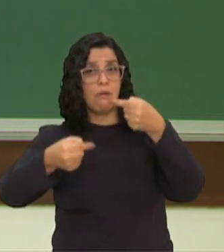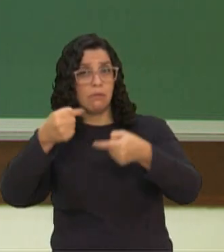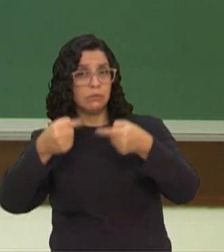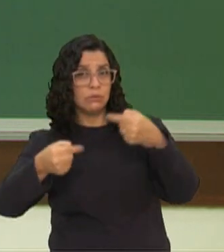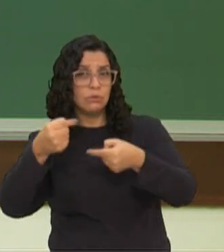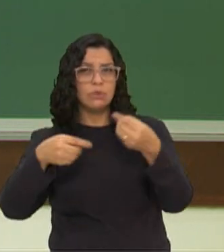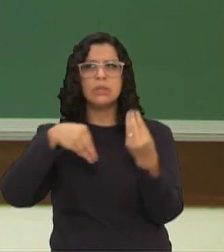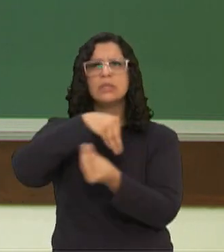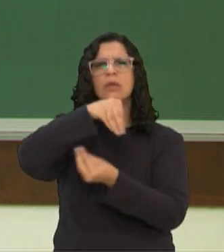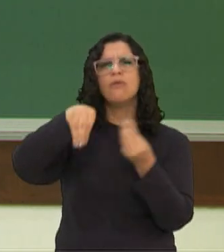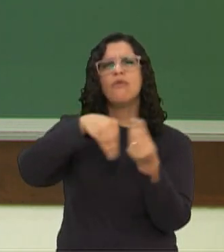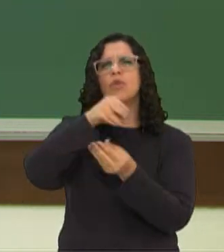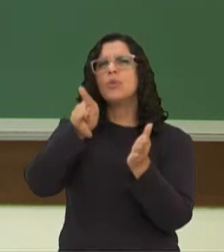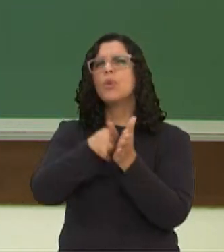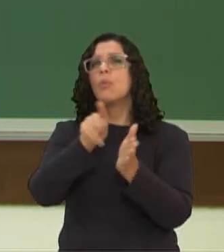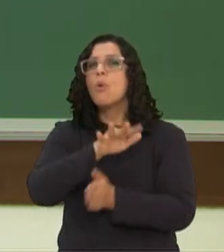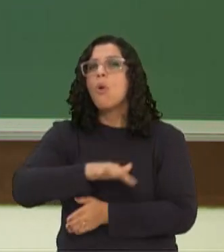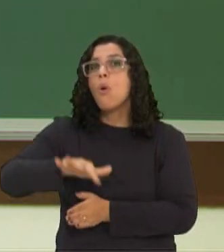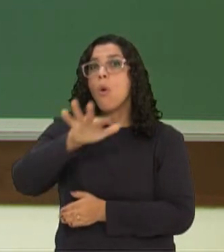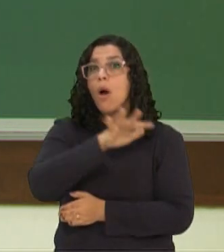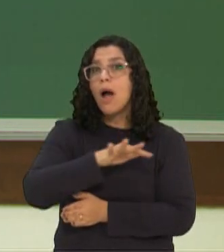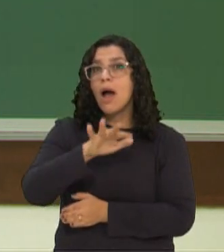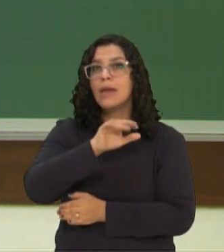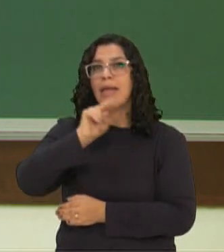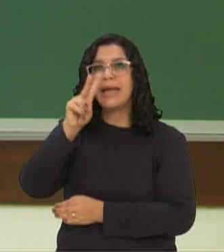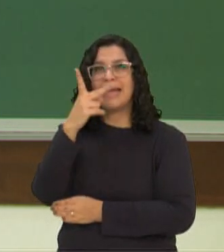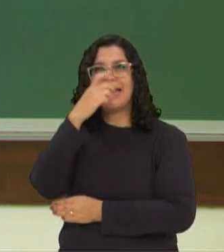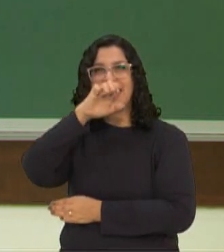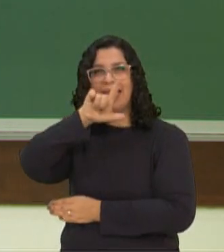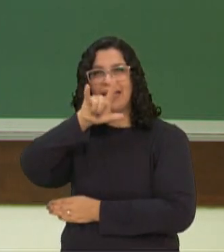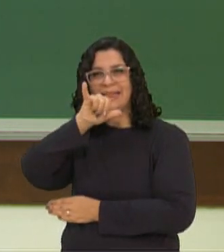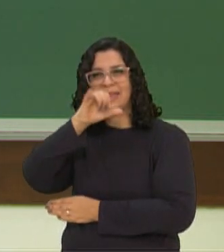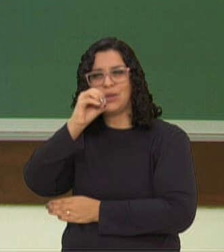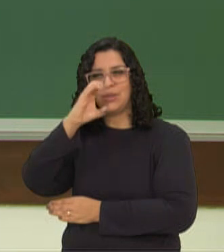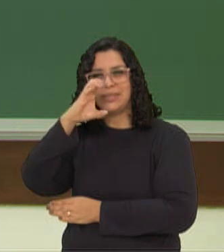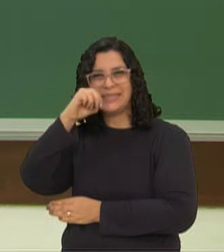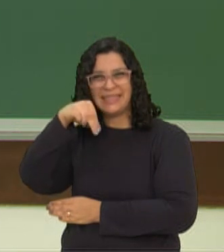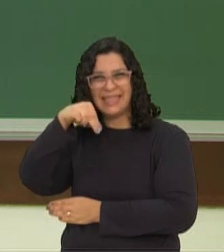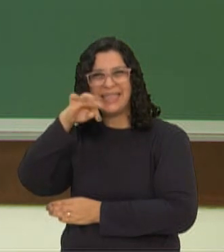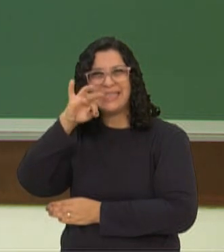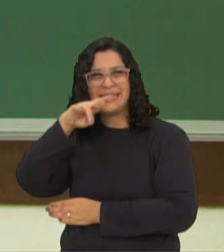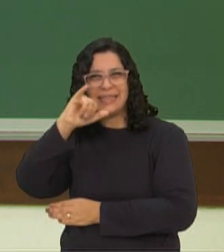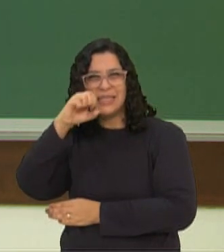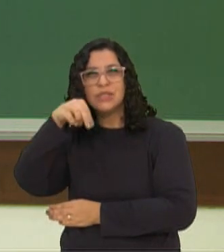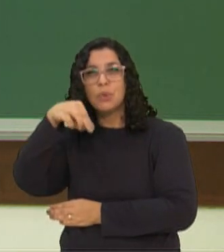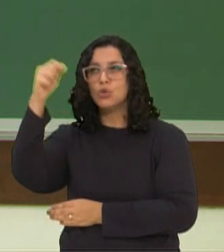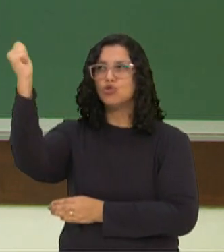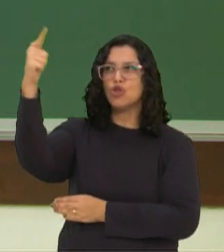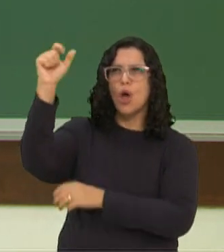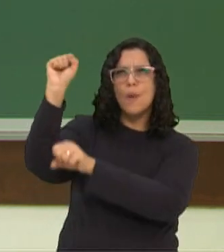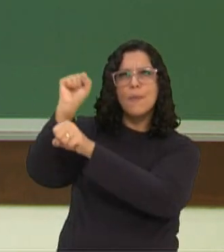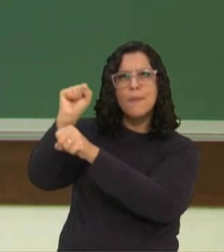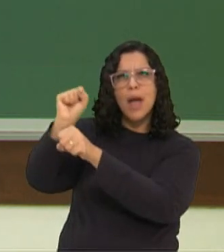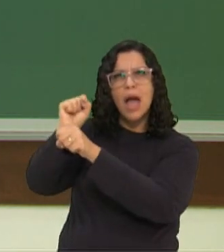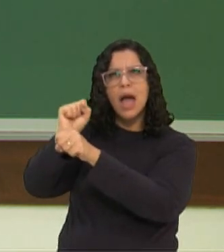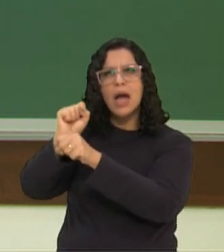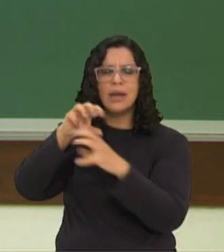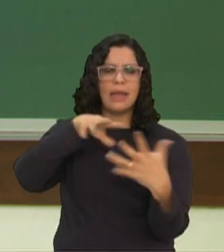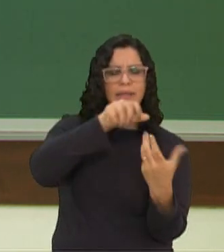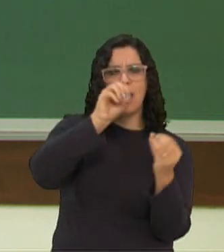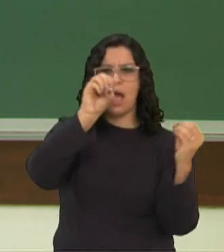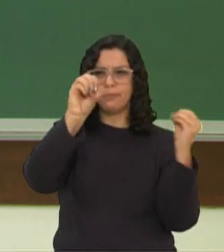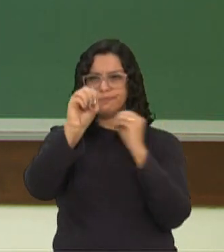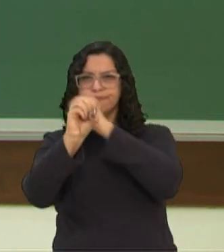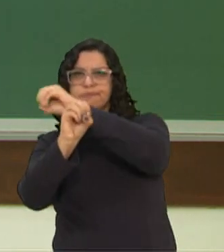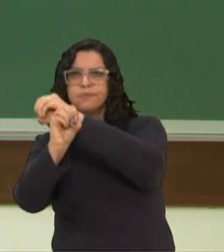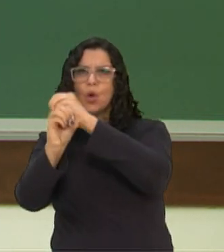estavam envolvidas em cima da questão do heliocentrismo, se a Terra gira ao redor do Sol, se é o Sol que gira ao redor da Terra. Pois